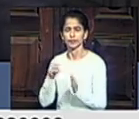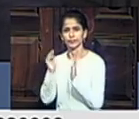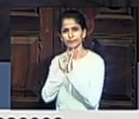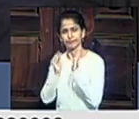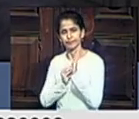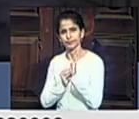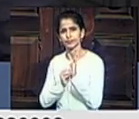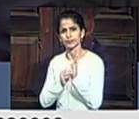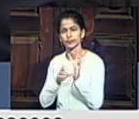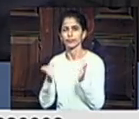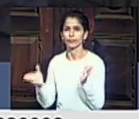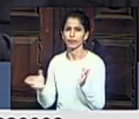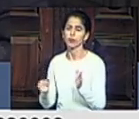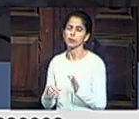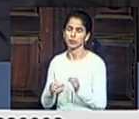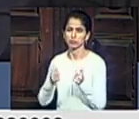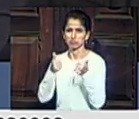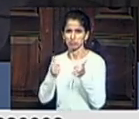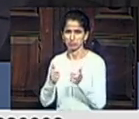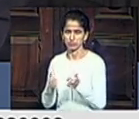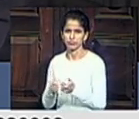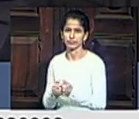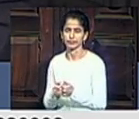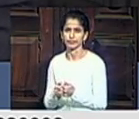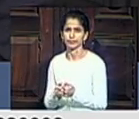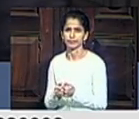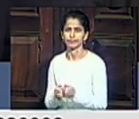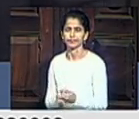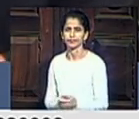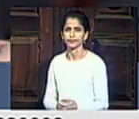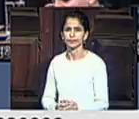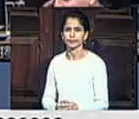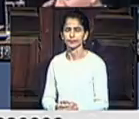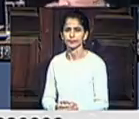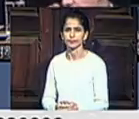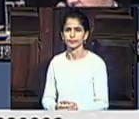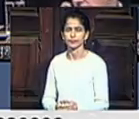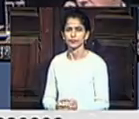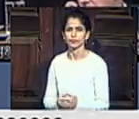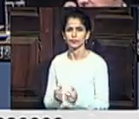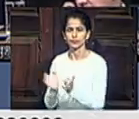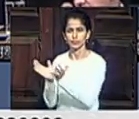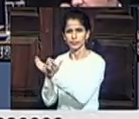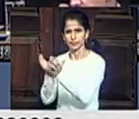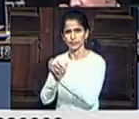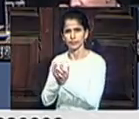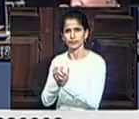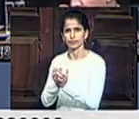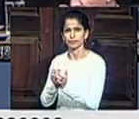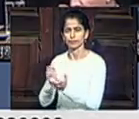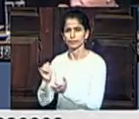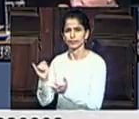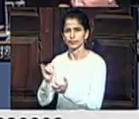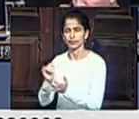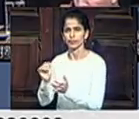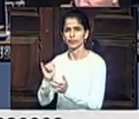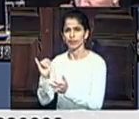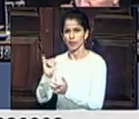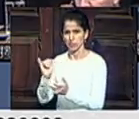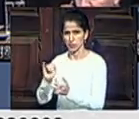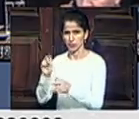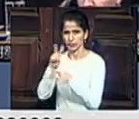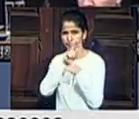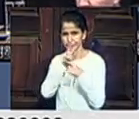foram oferecidas, mas no mérito, de modo geral, o parecer da comissão é favorável. Pela Comissão de Tributação, Controle da